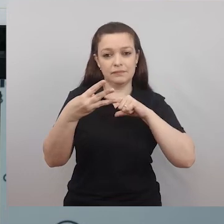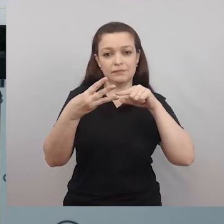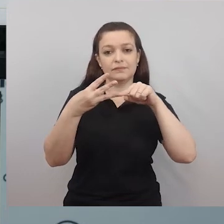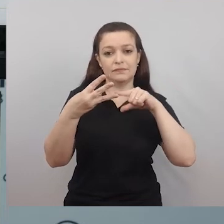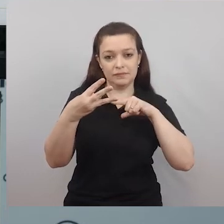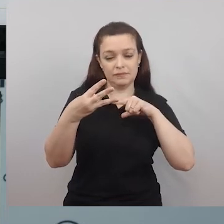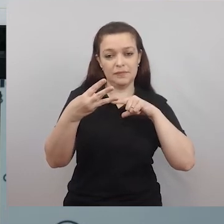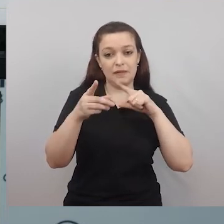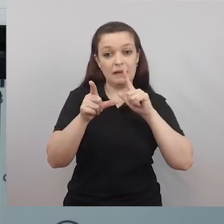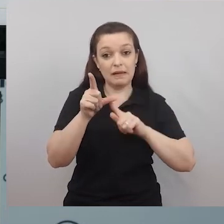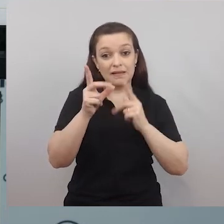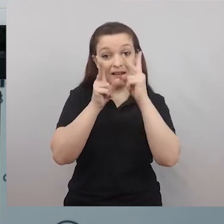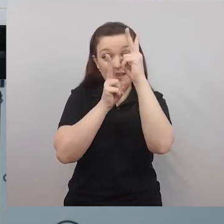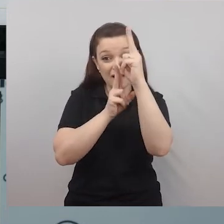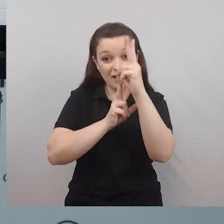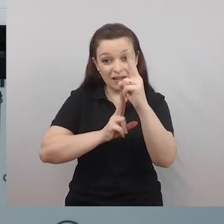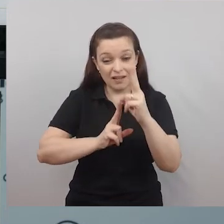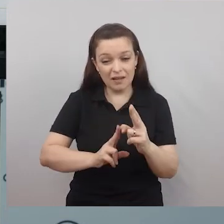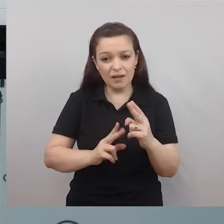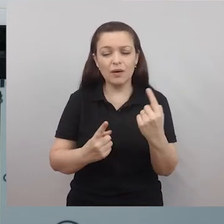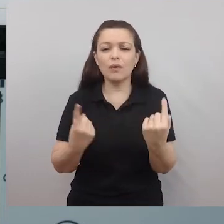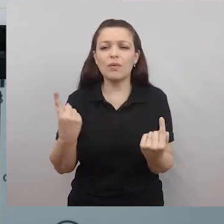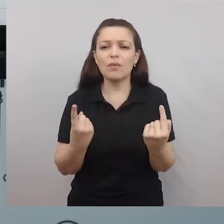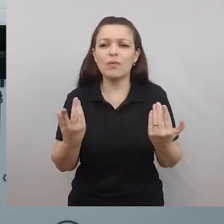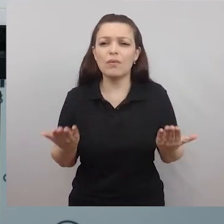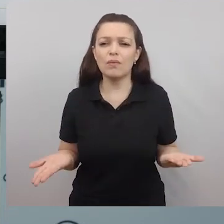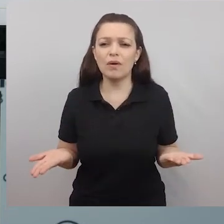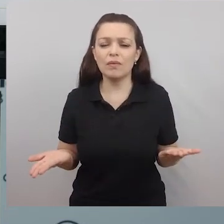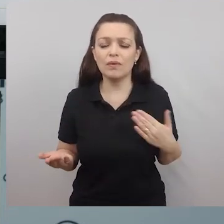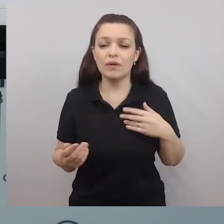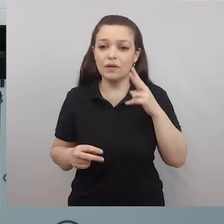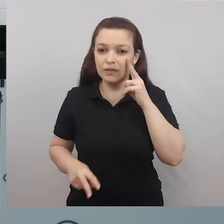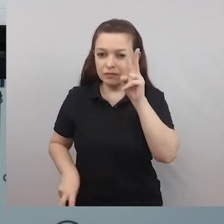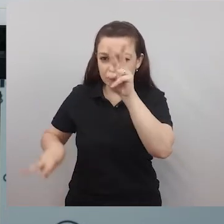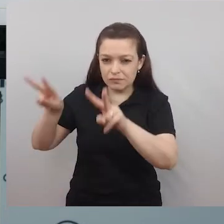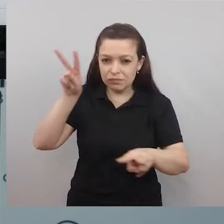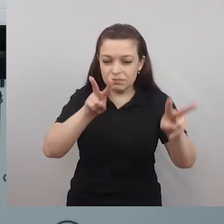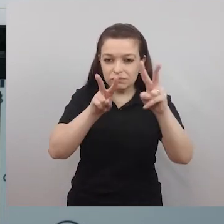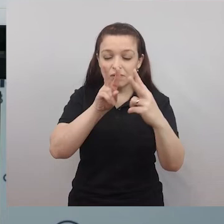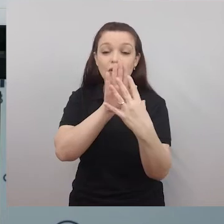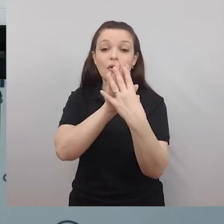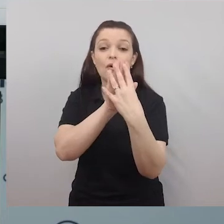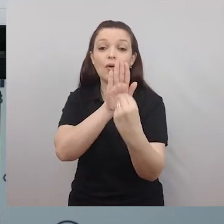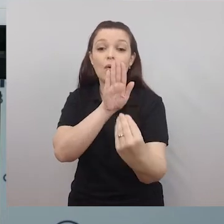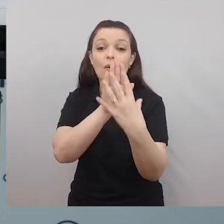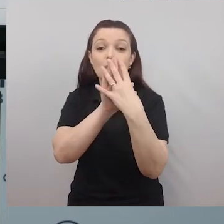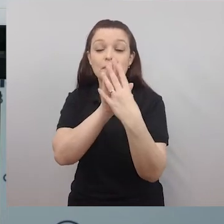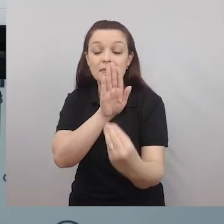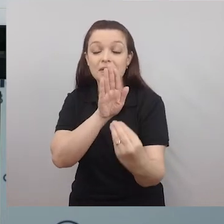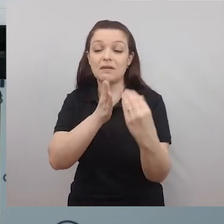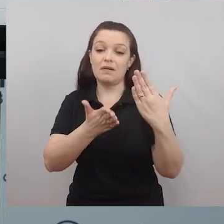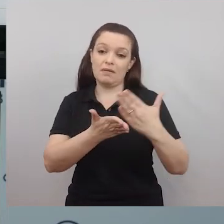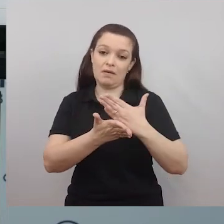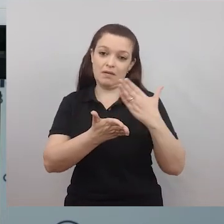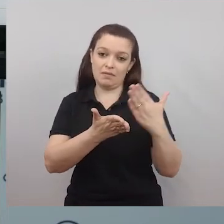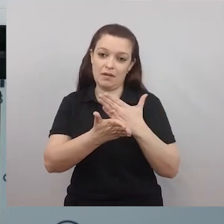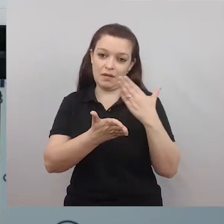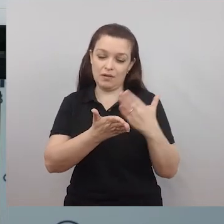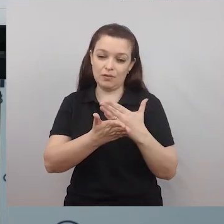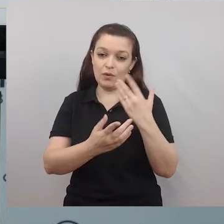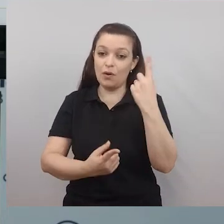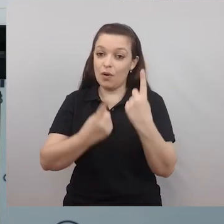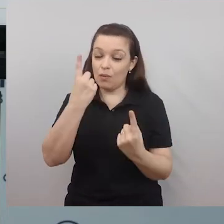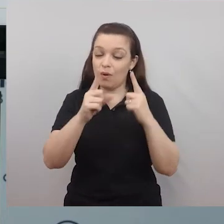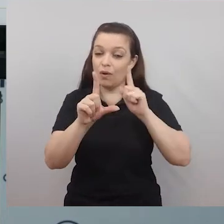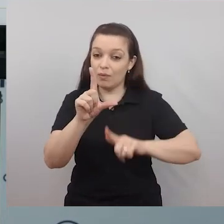palavras. Vocês vão observar e vão registrar no caderno qual letra